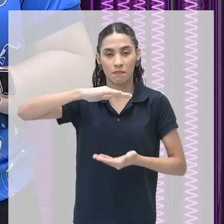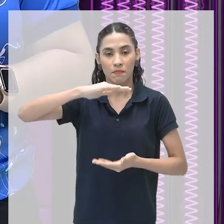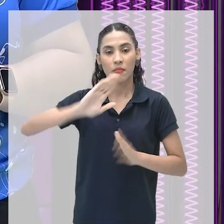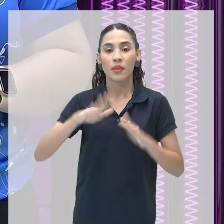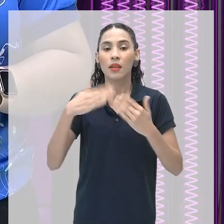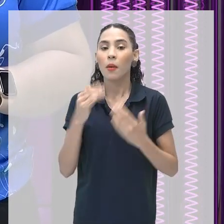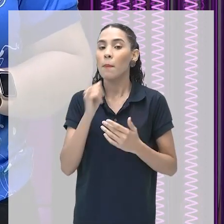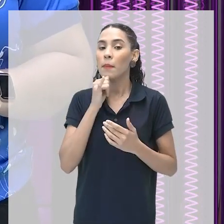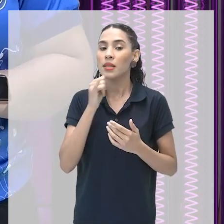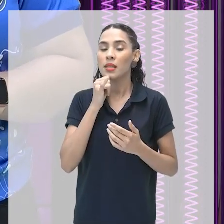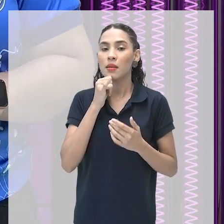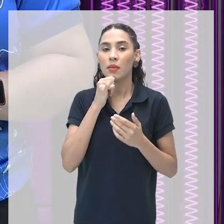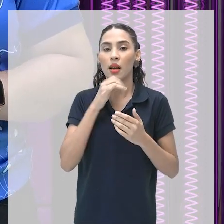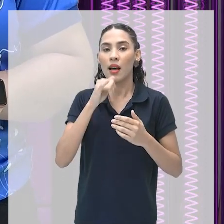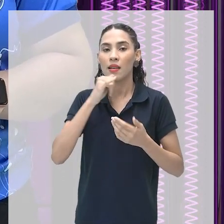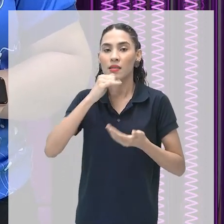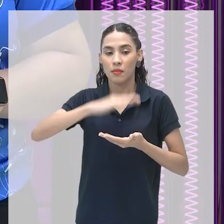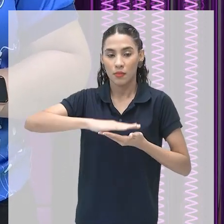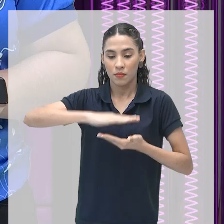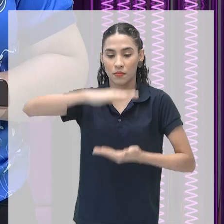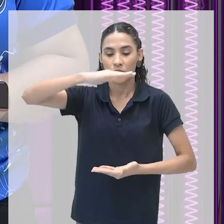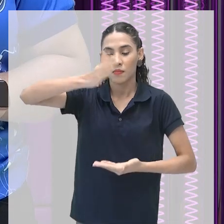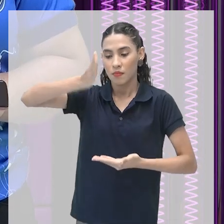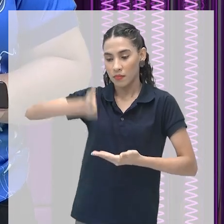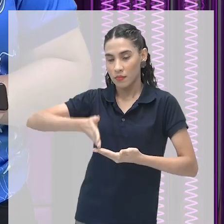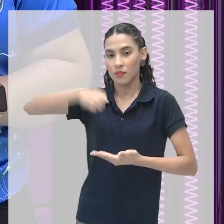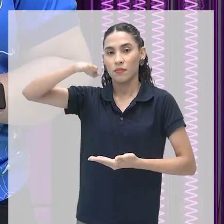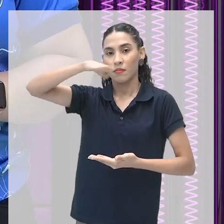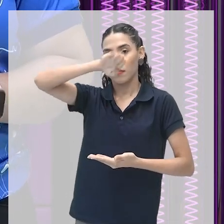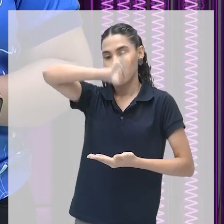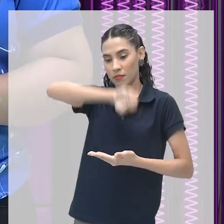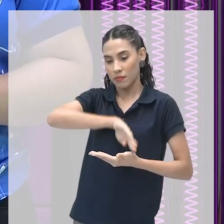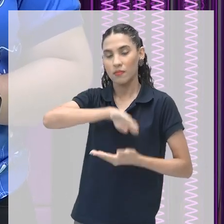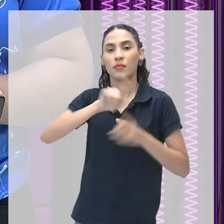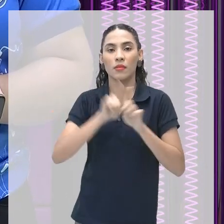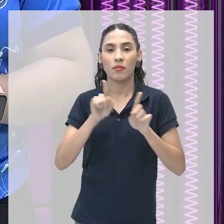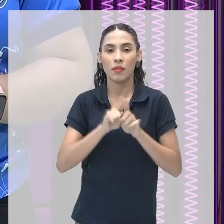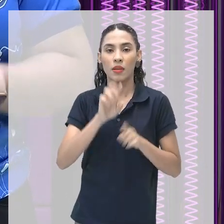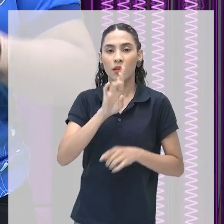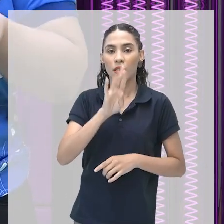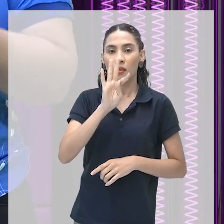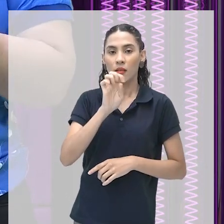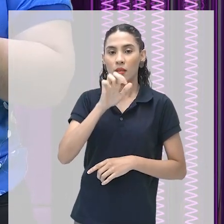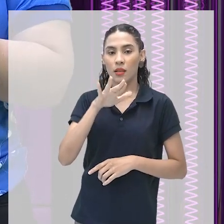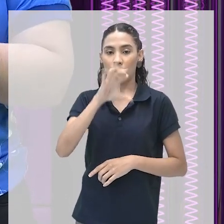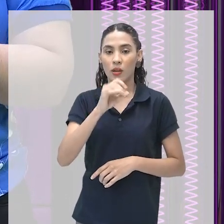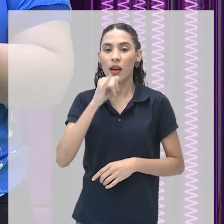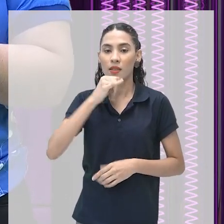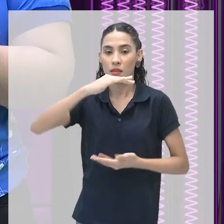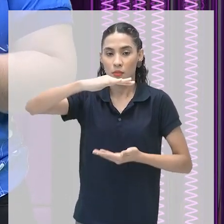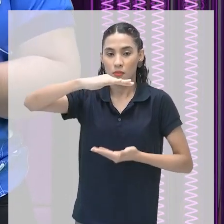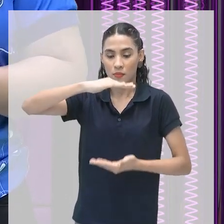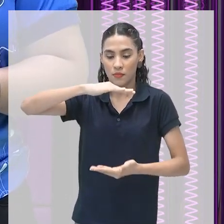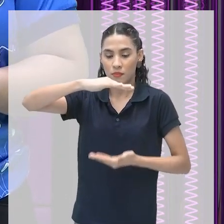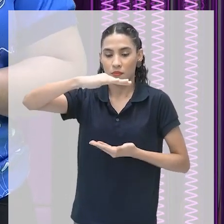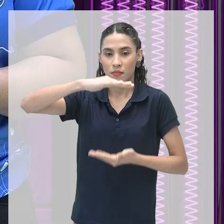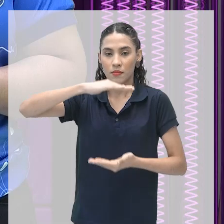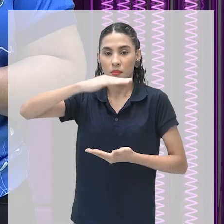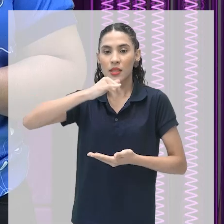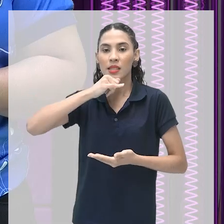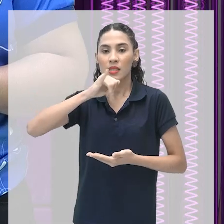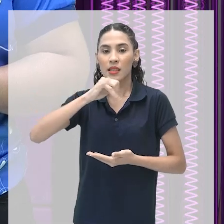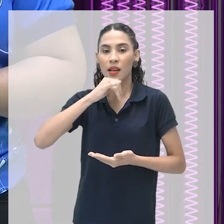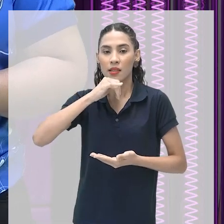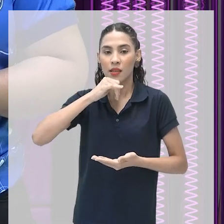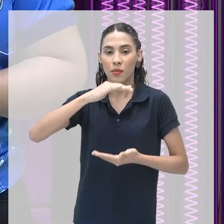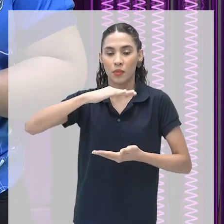que as laterais, né? As faces laterais são retangulares, né? E a base de cima com a base de baixo, olha só, se a gente for